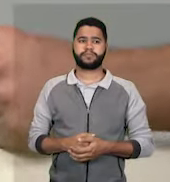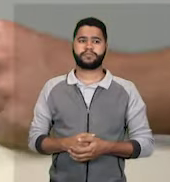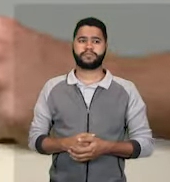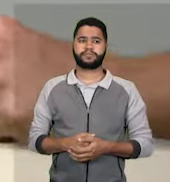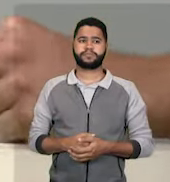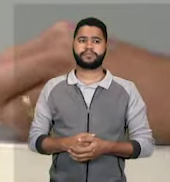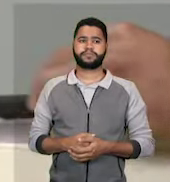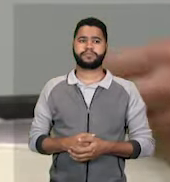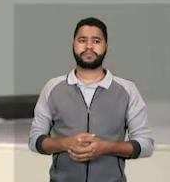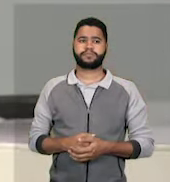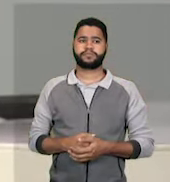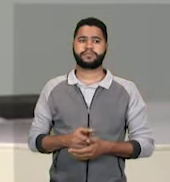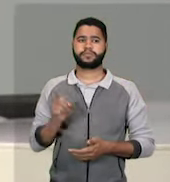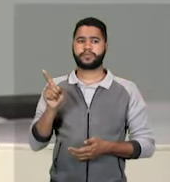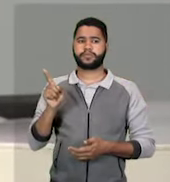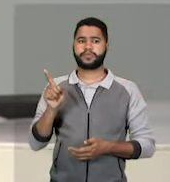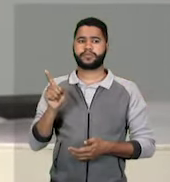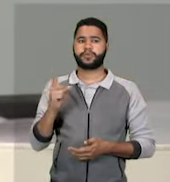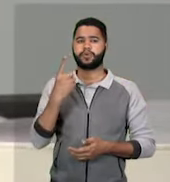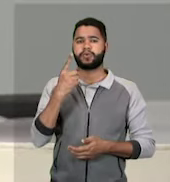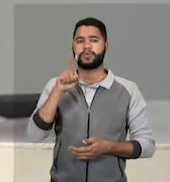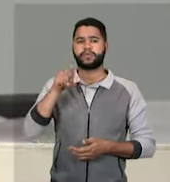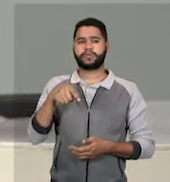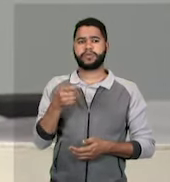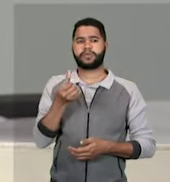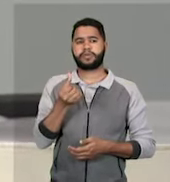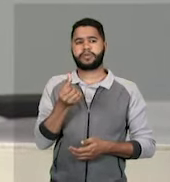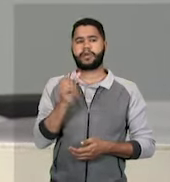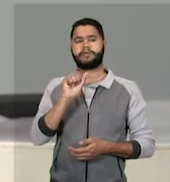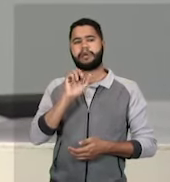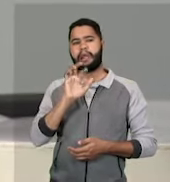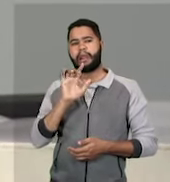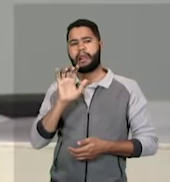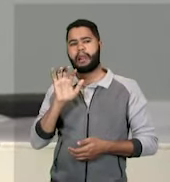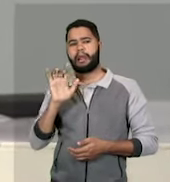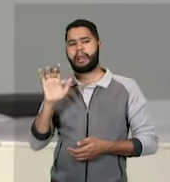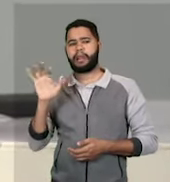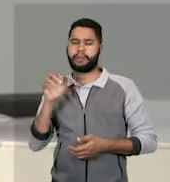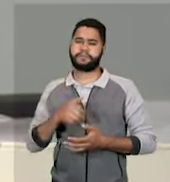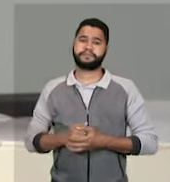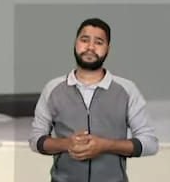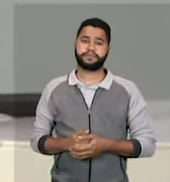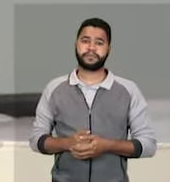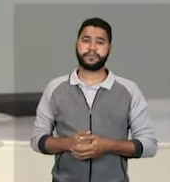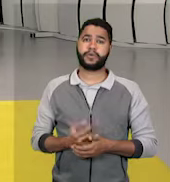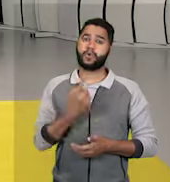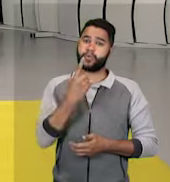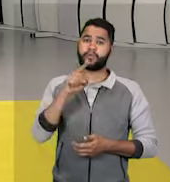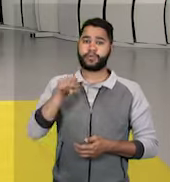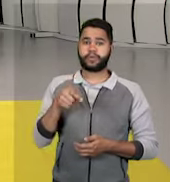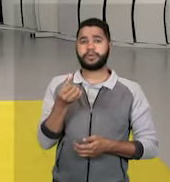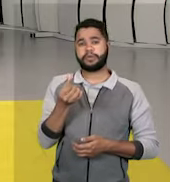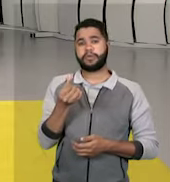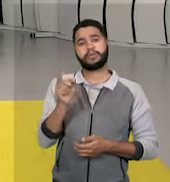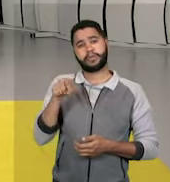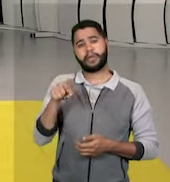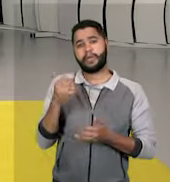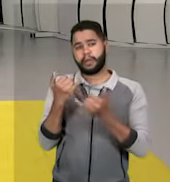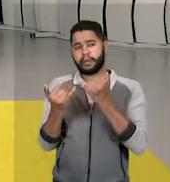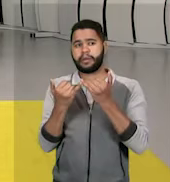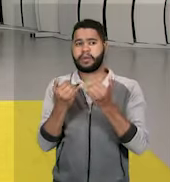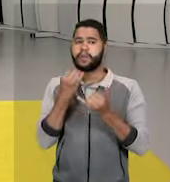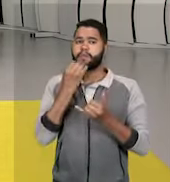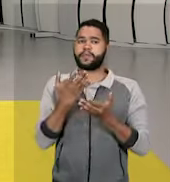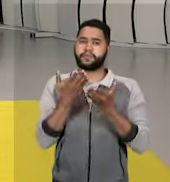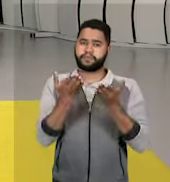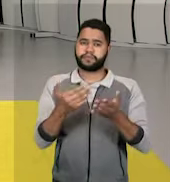40 e deu igual. Então já deu o valor lá, 1,6, 20 e por aí vai. Então 1,6 é um valor aproximado, bom aí para